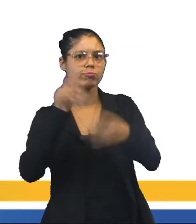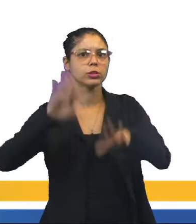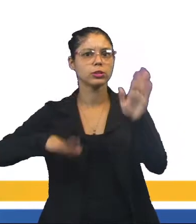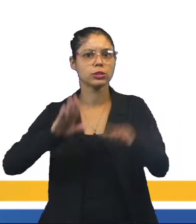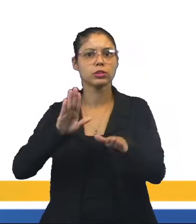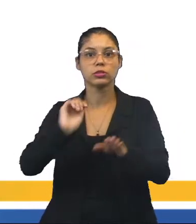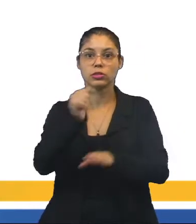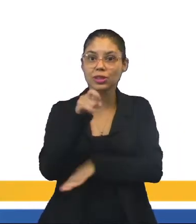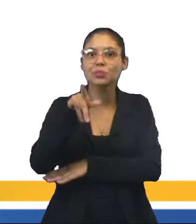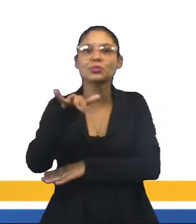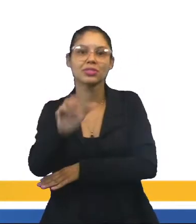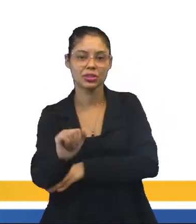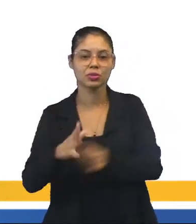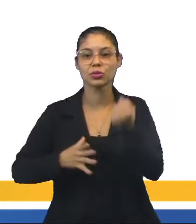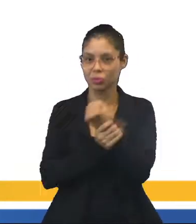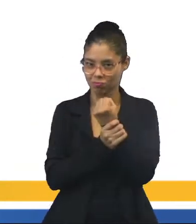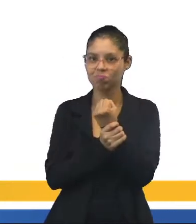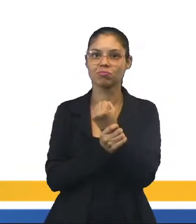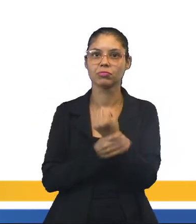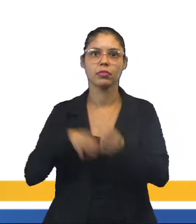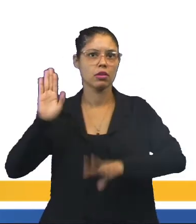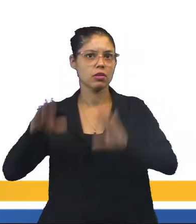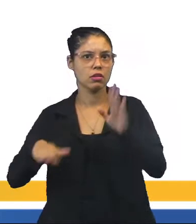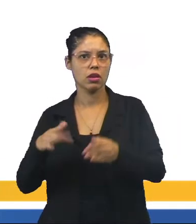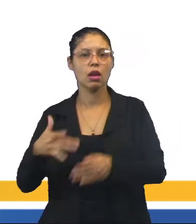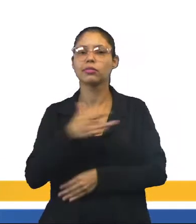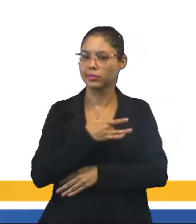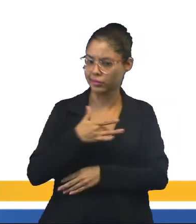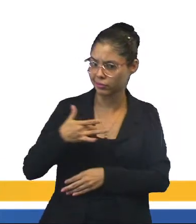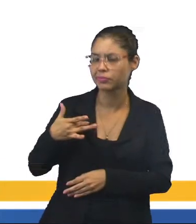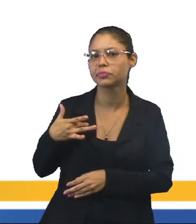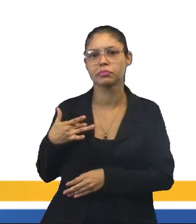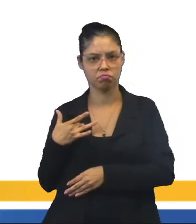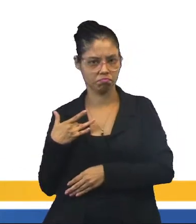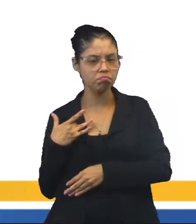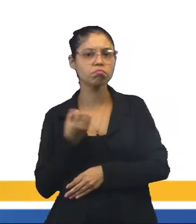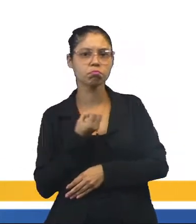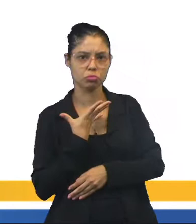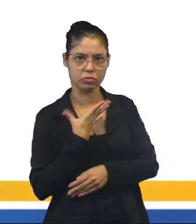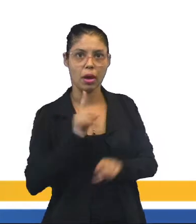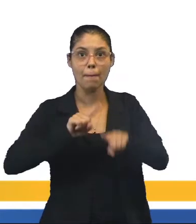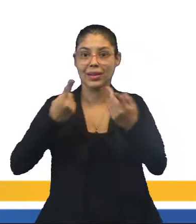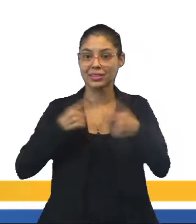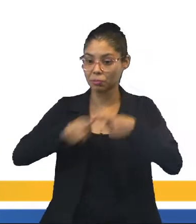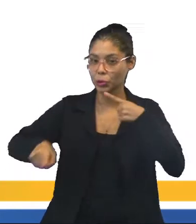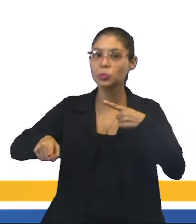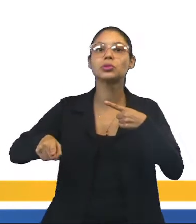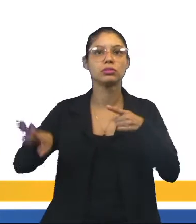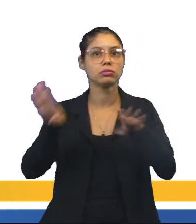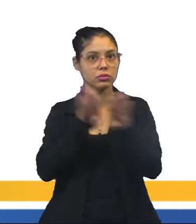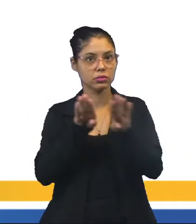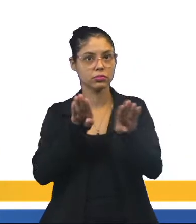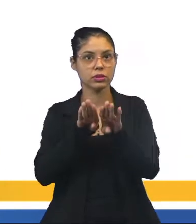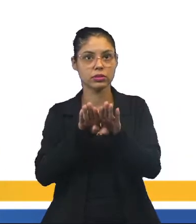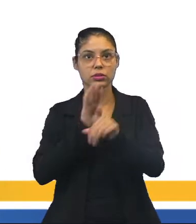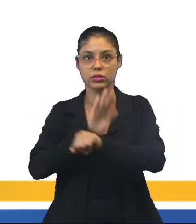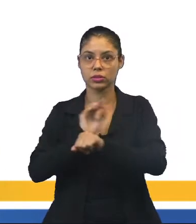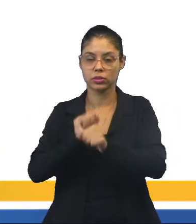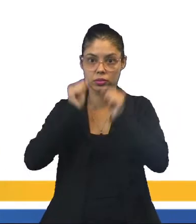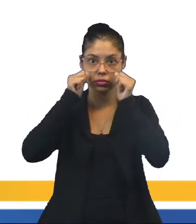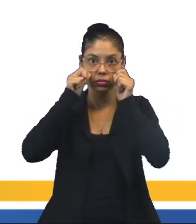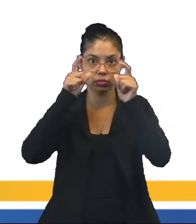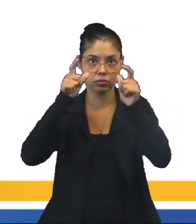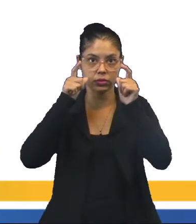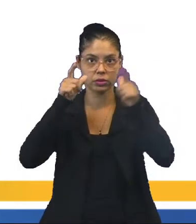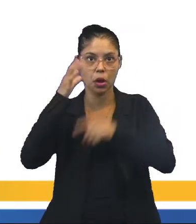simulação seguro. Acaba sendo algo saudável. Além disso, a proibição contribui para despertar